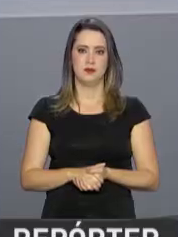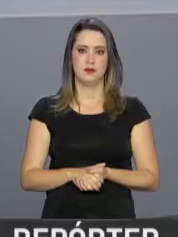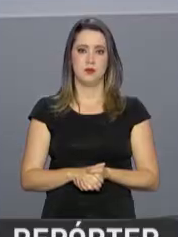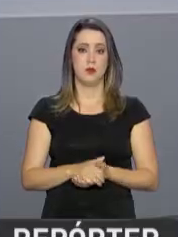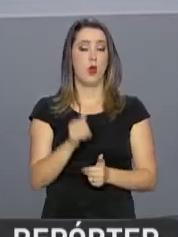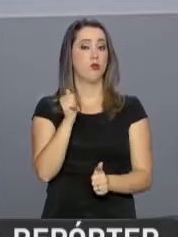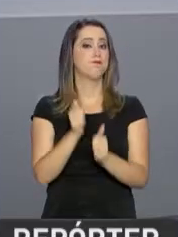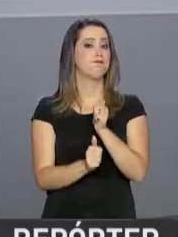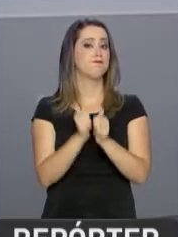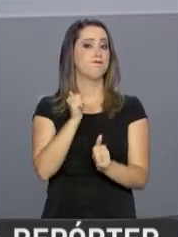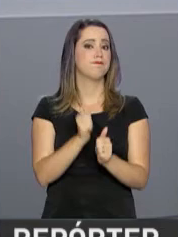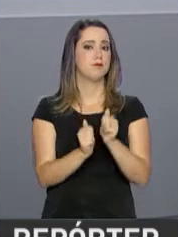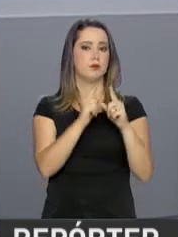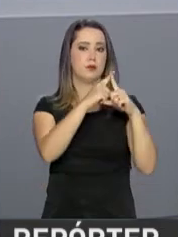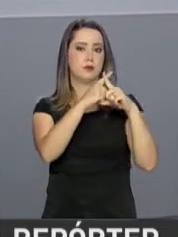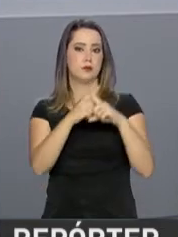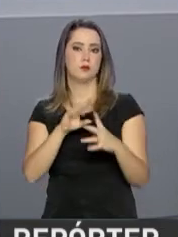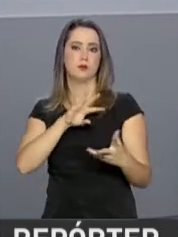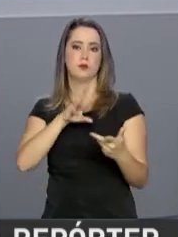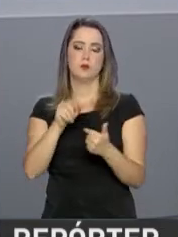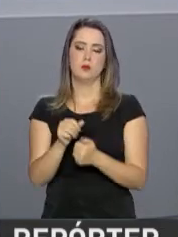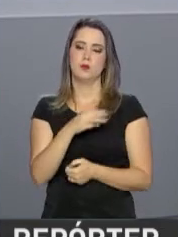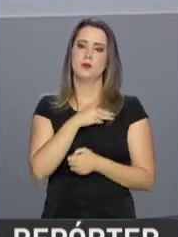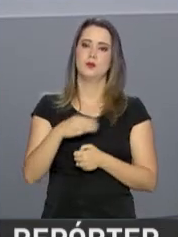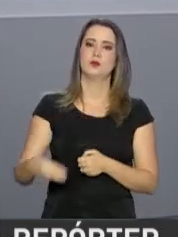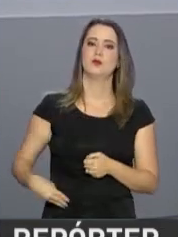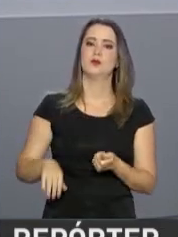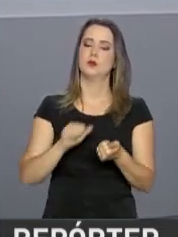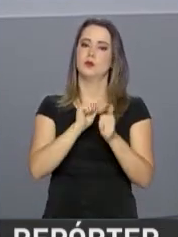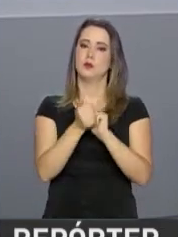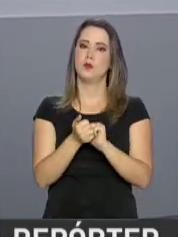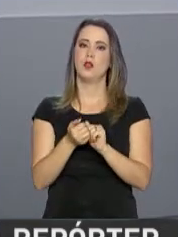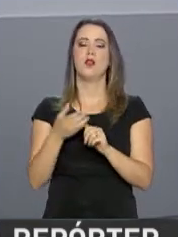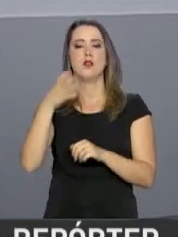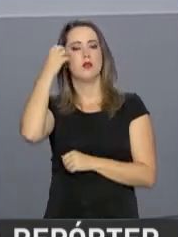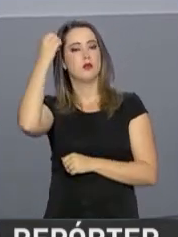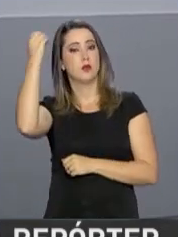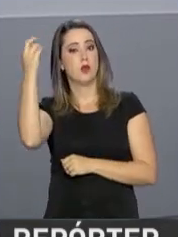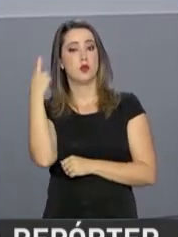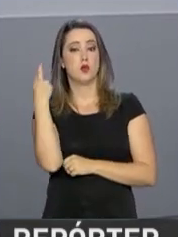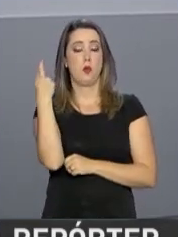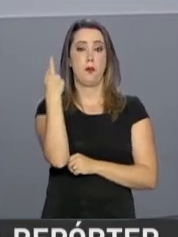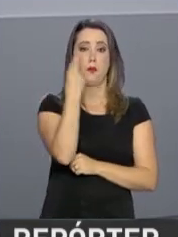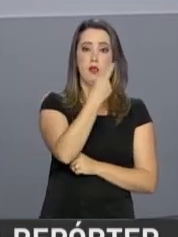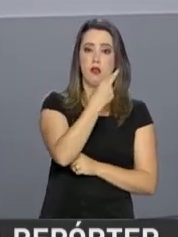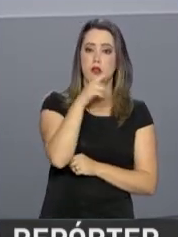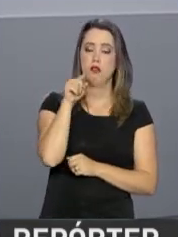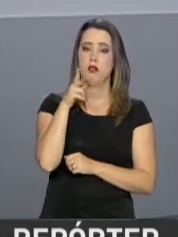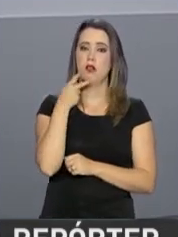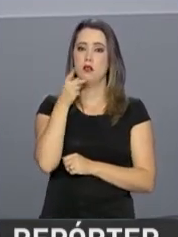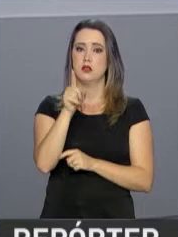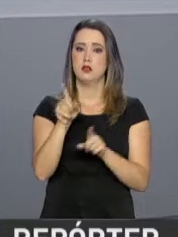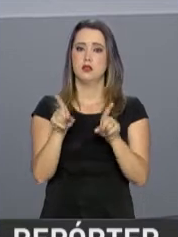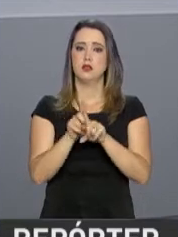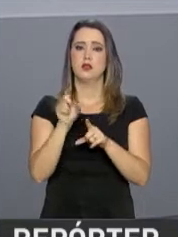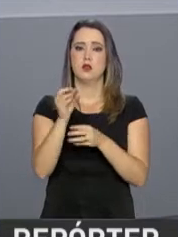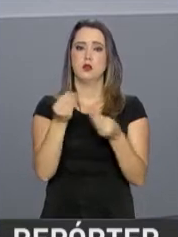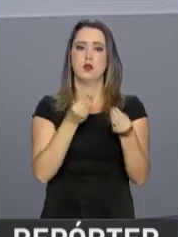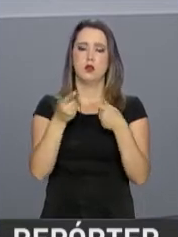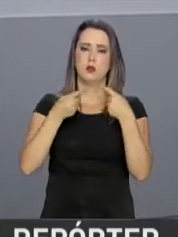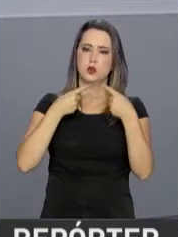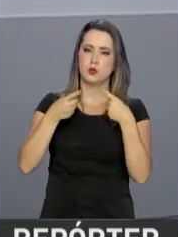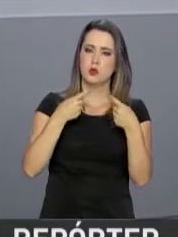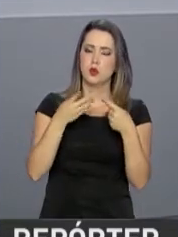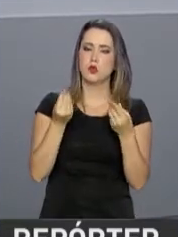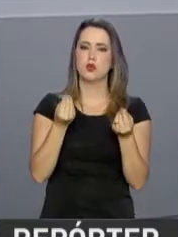Copa do Mundo. O ministro do Esporte, Leandro Cruz, participou em Moscou, na Rússia, de um encontro que discute o combate à manipulação de